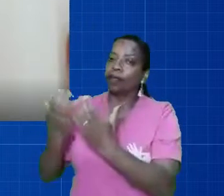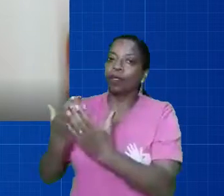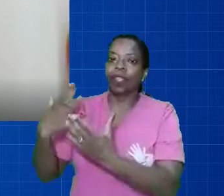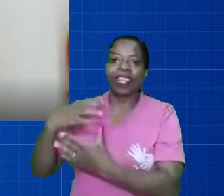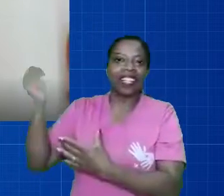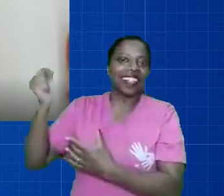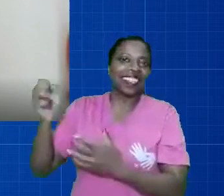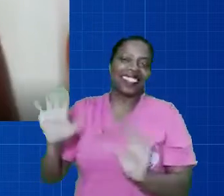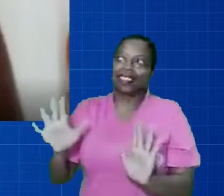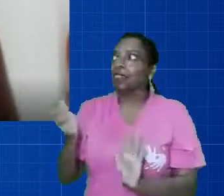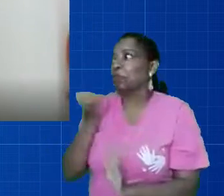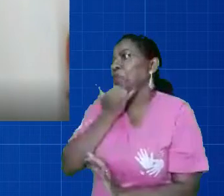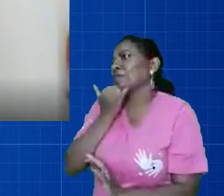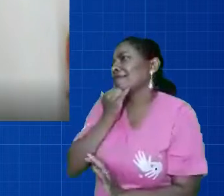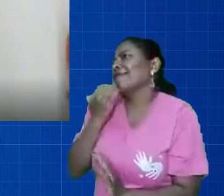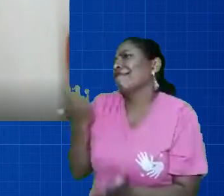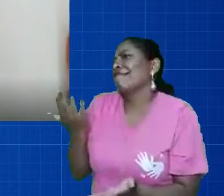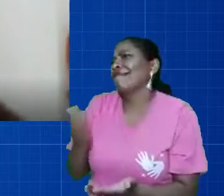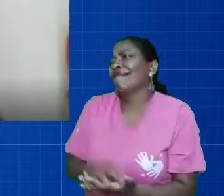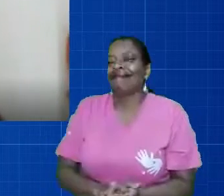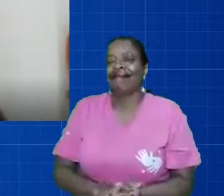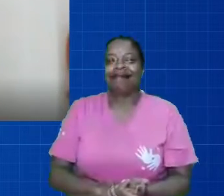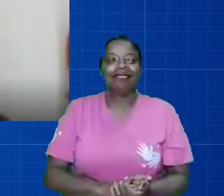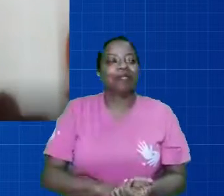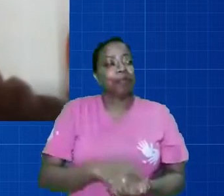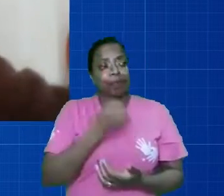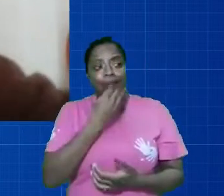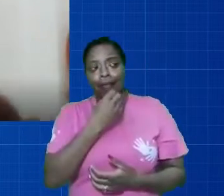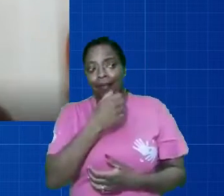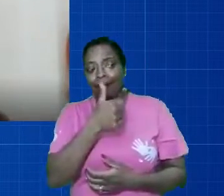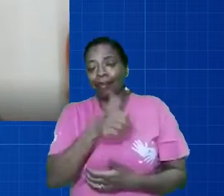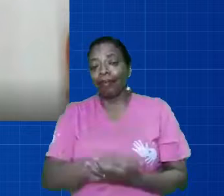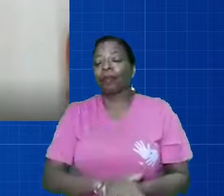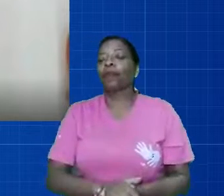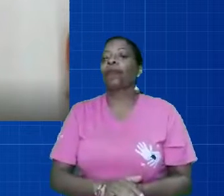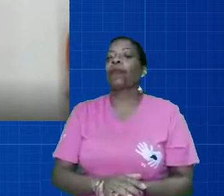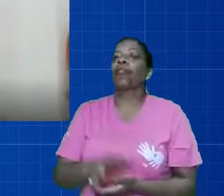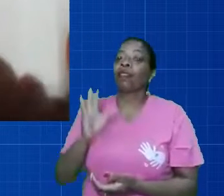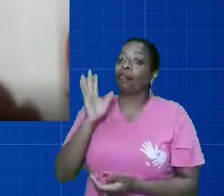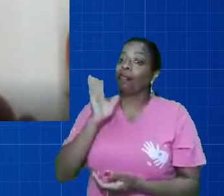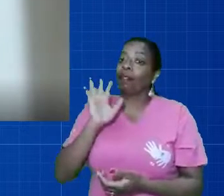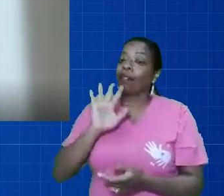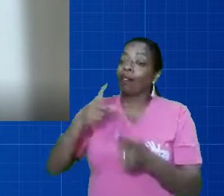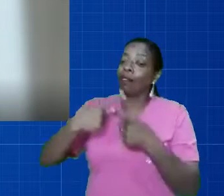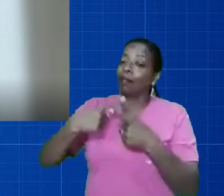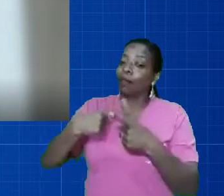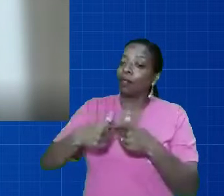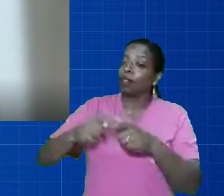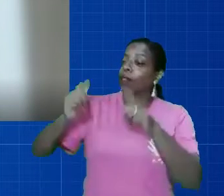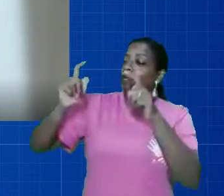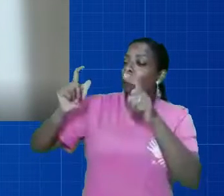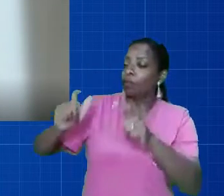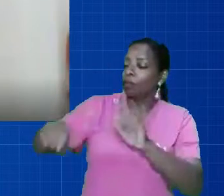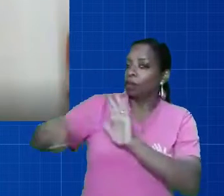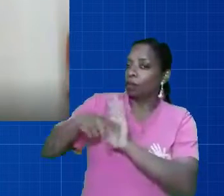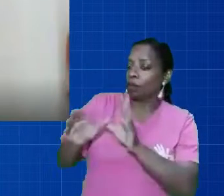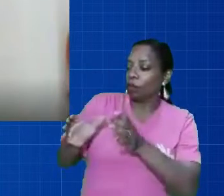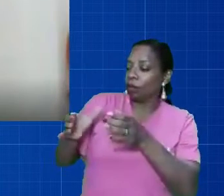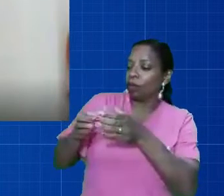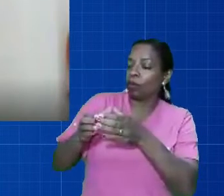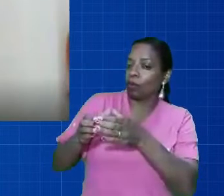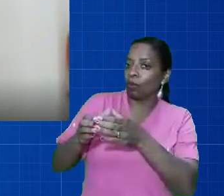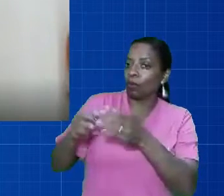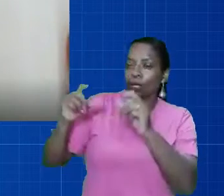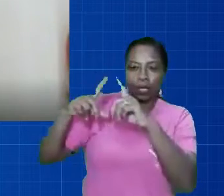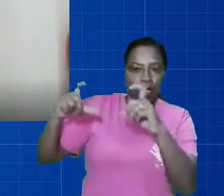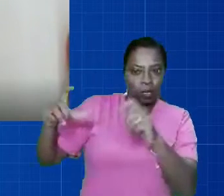bom. E realmente, o espaço do Clube de Ciências, né, sempre foi um espaço parceiro, né, da oficina, né, desde o início. E